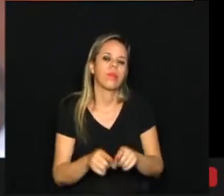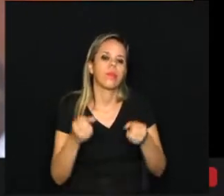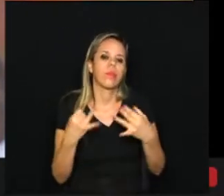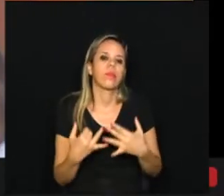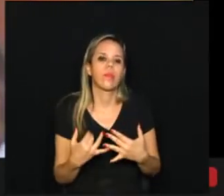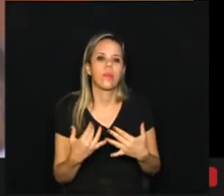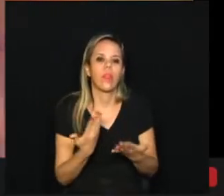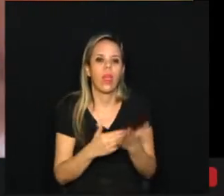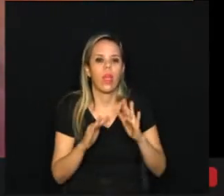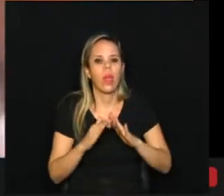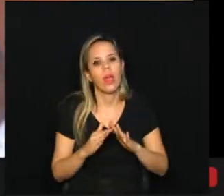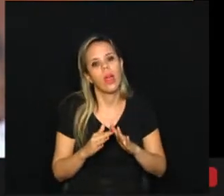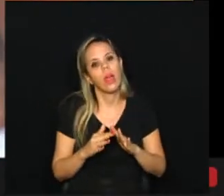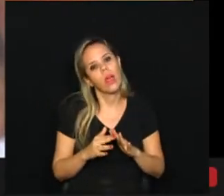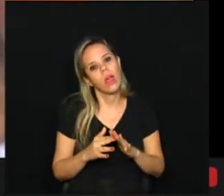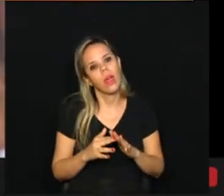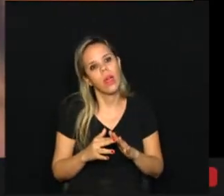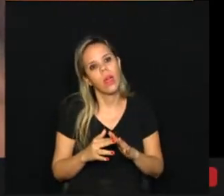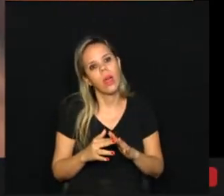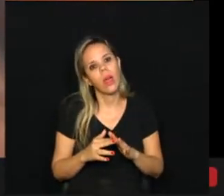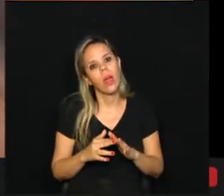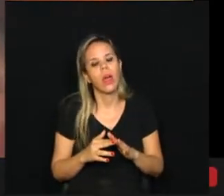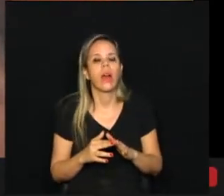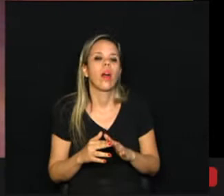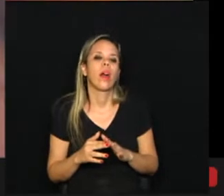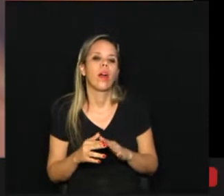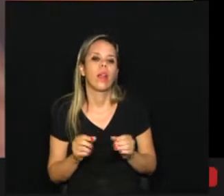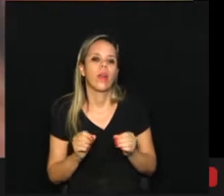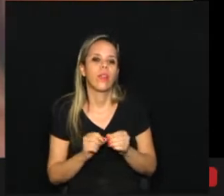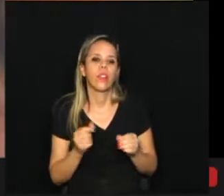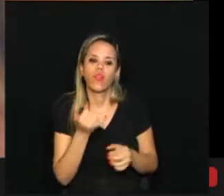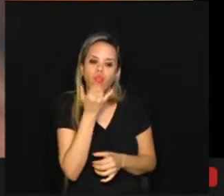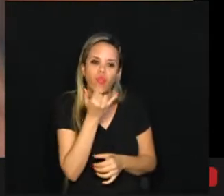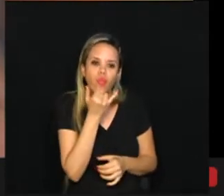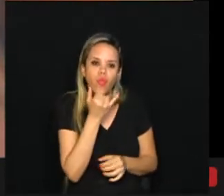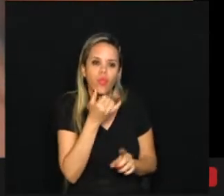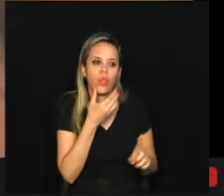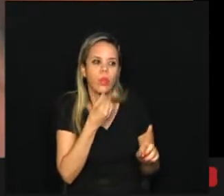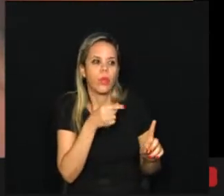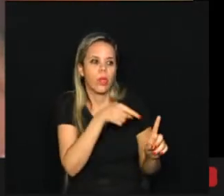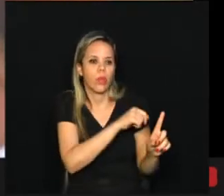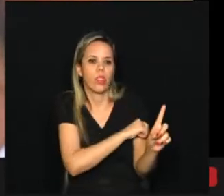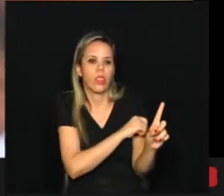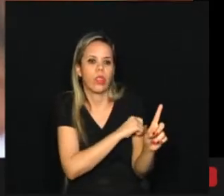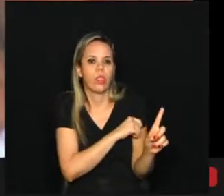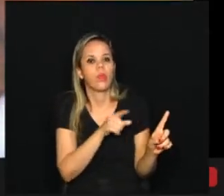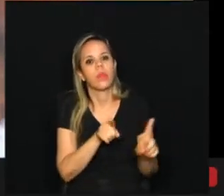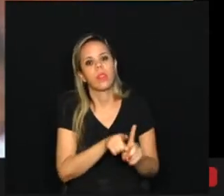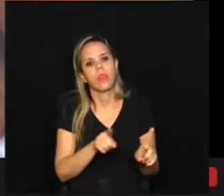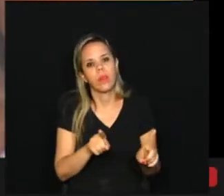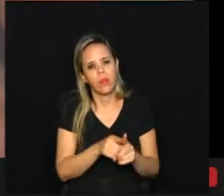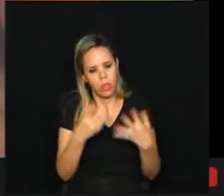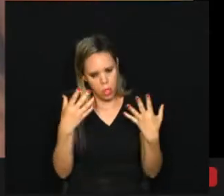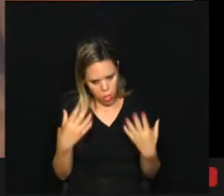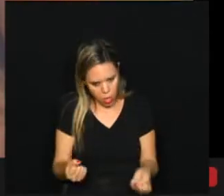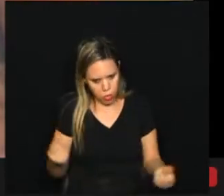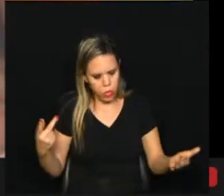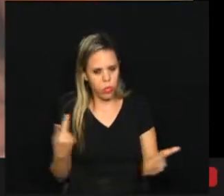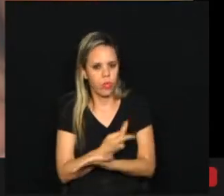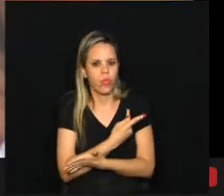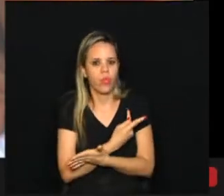da escola, não só no sentido de se desculpar com o Lucas, mas no sentido de assumirem o